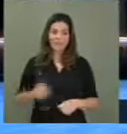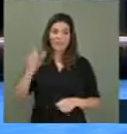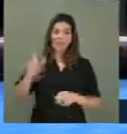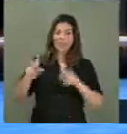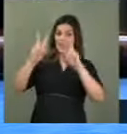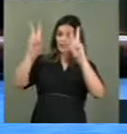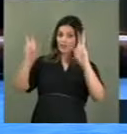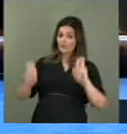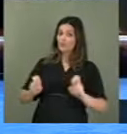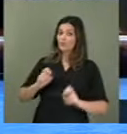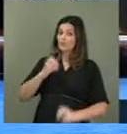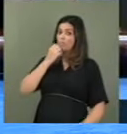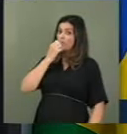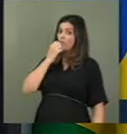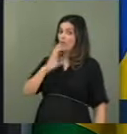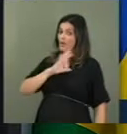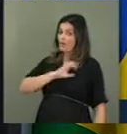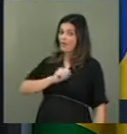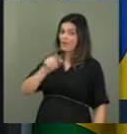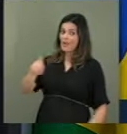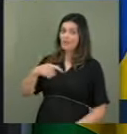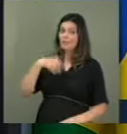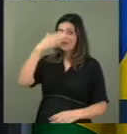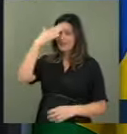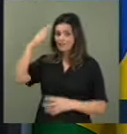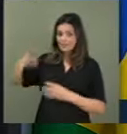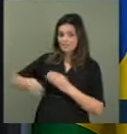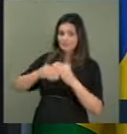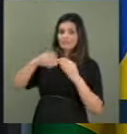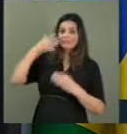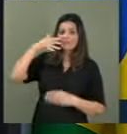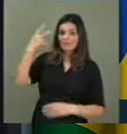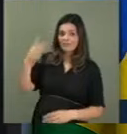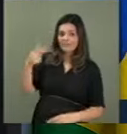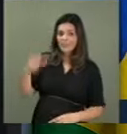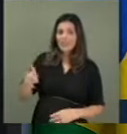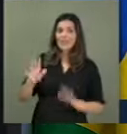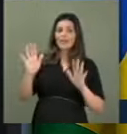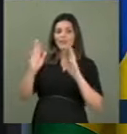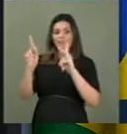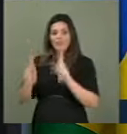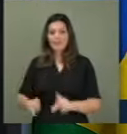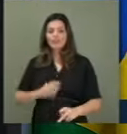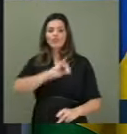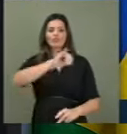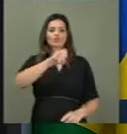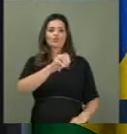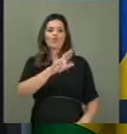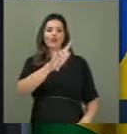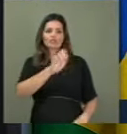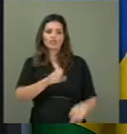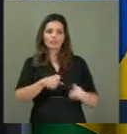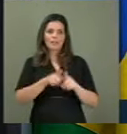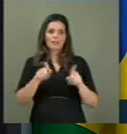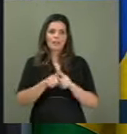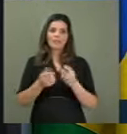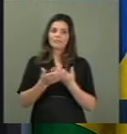Apaixonante, eu agradeço demais a parte do senador Magno Malta, a sua benevolência, o senador Jorge Seife, e